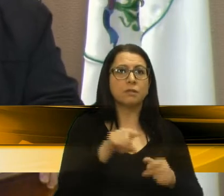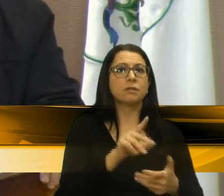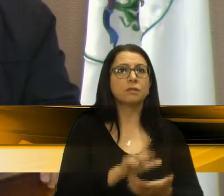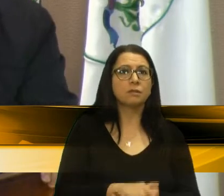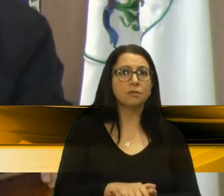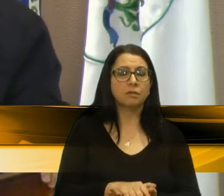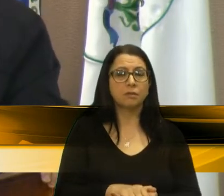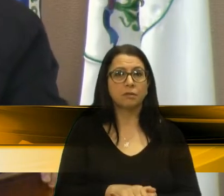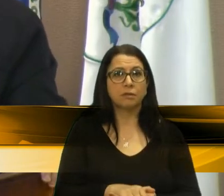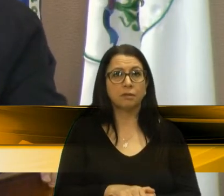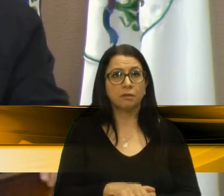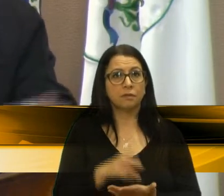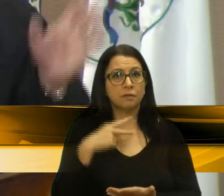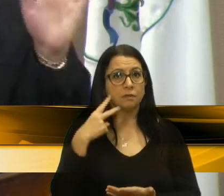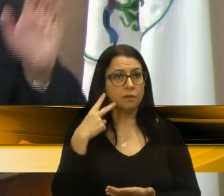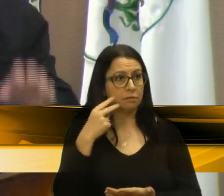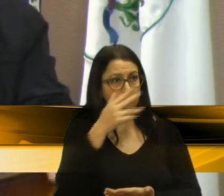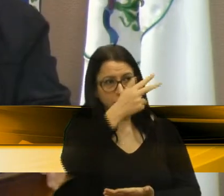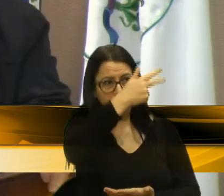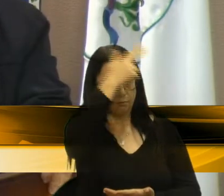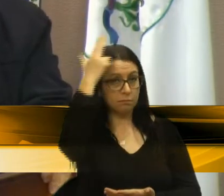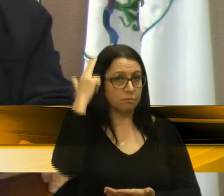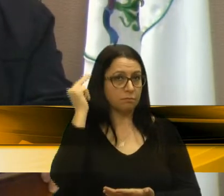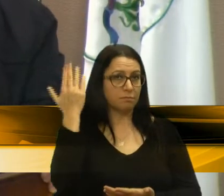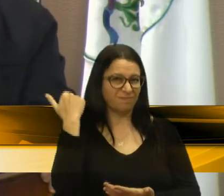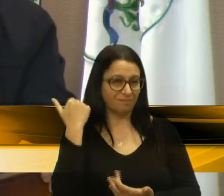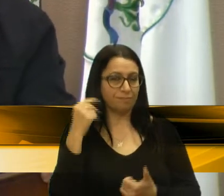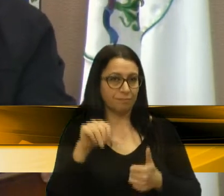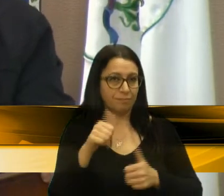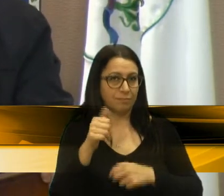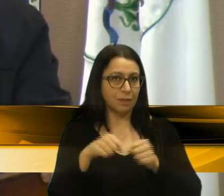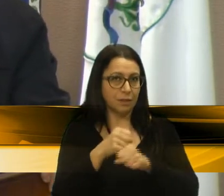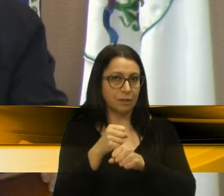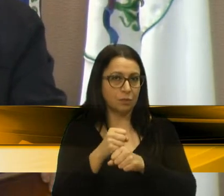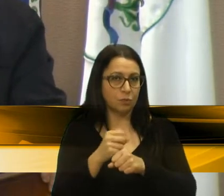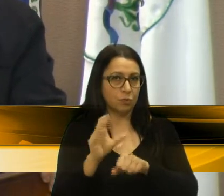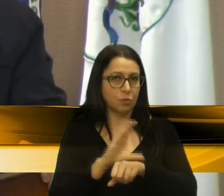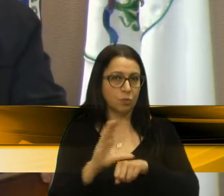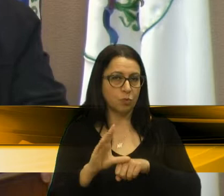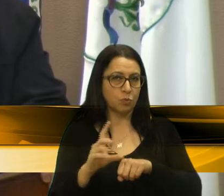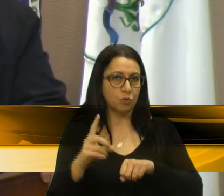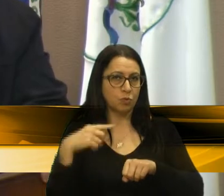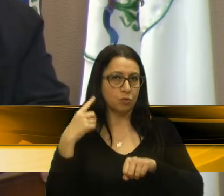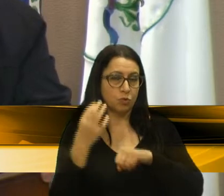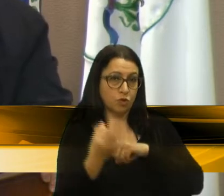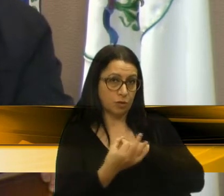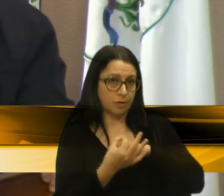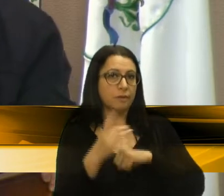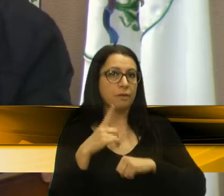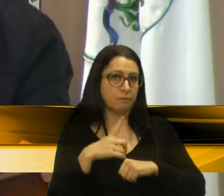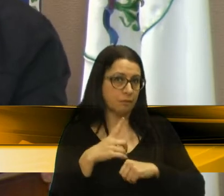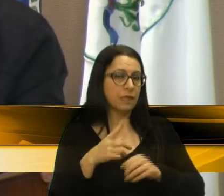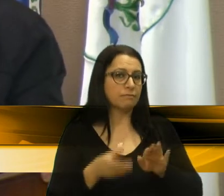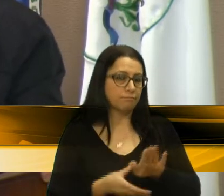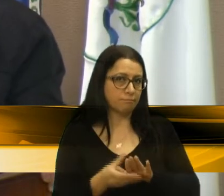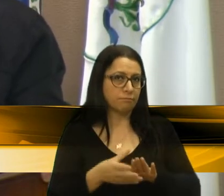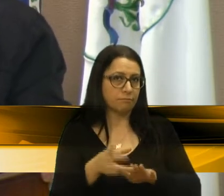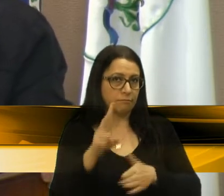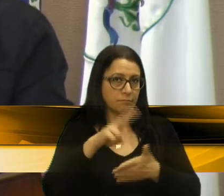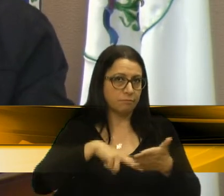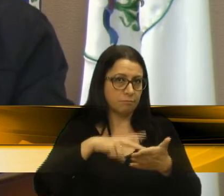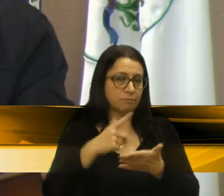O vereador Cassina, provavelmente lá nos primeiros anos também no curso de Direito, Vossa Senhoria tenha sido recomendada a leitura